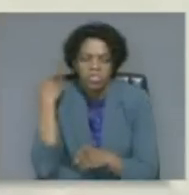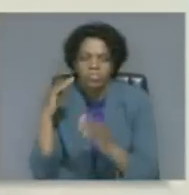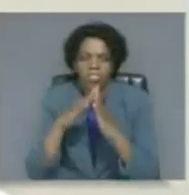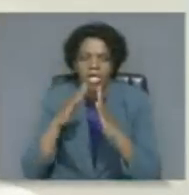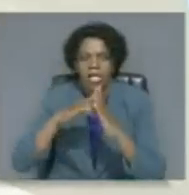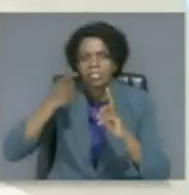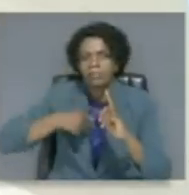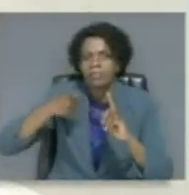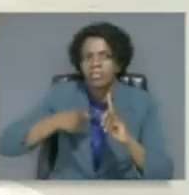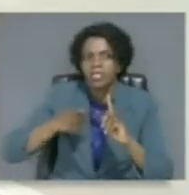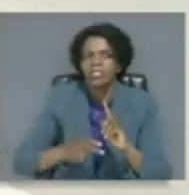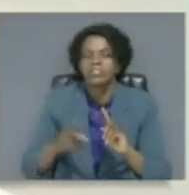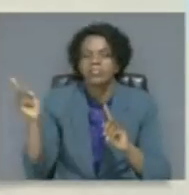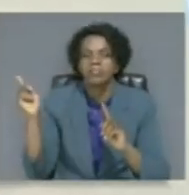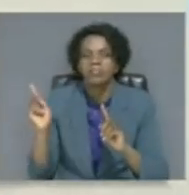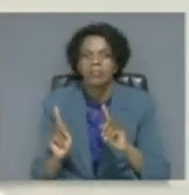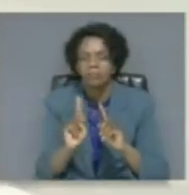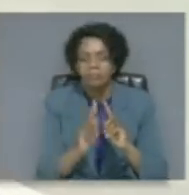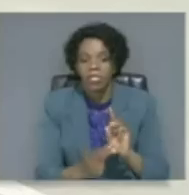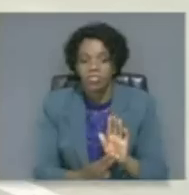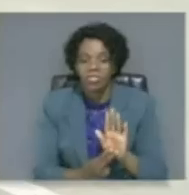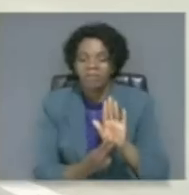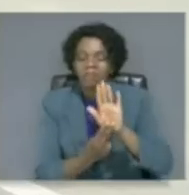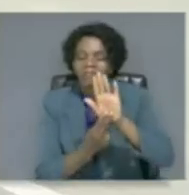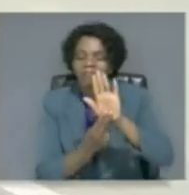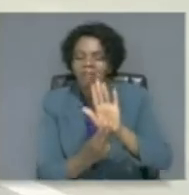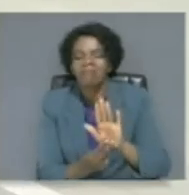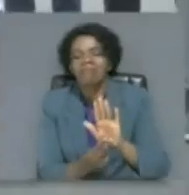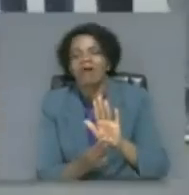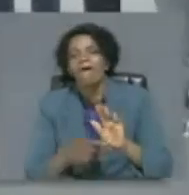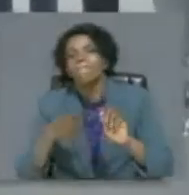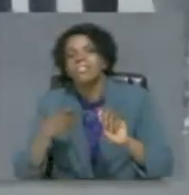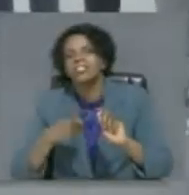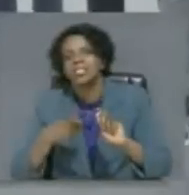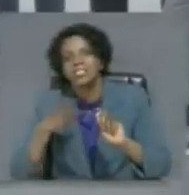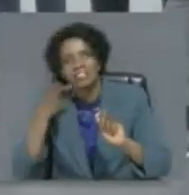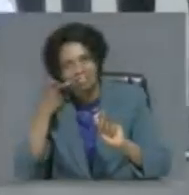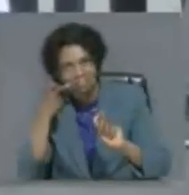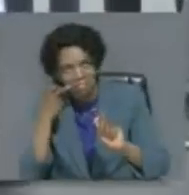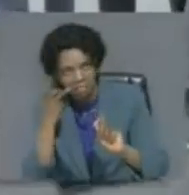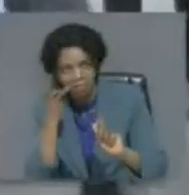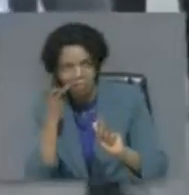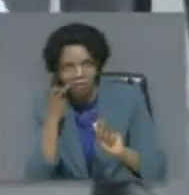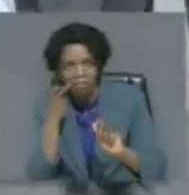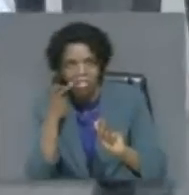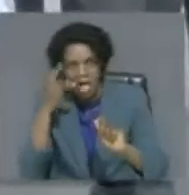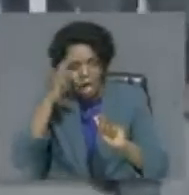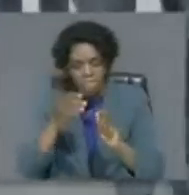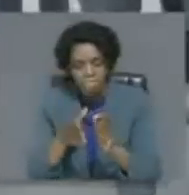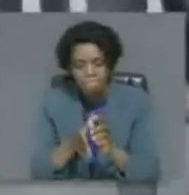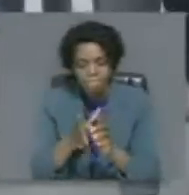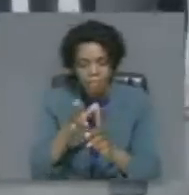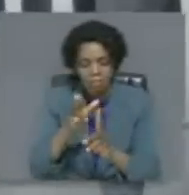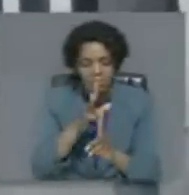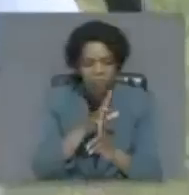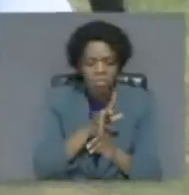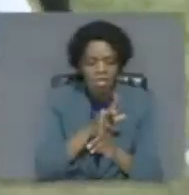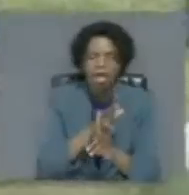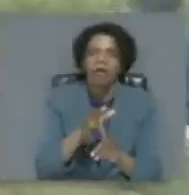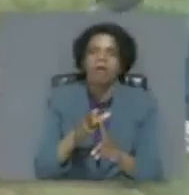Adão de Almeida, em representação do Presidente da República. Ele que fez o corte da fita